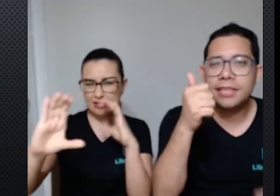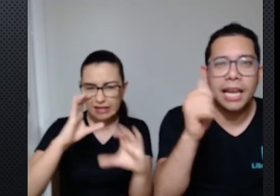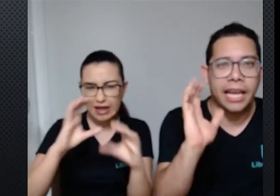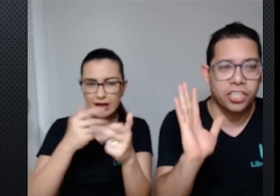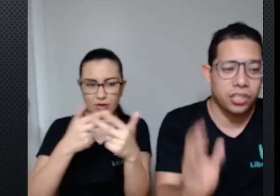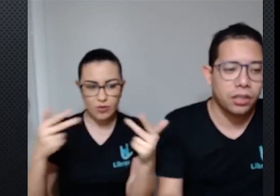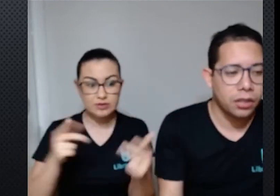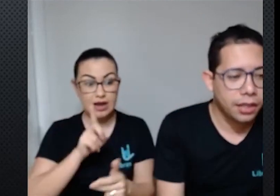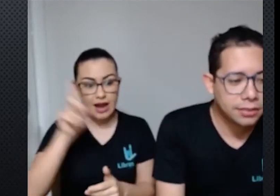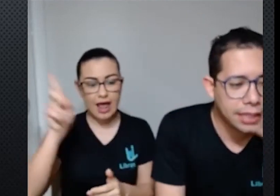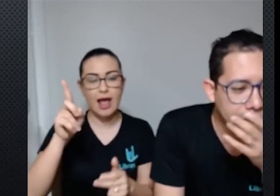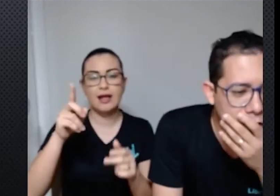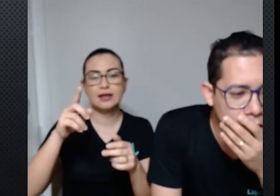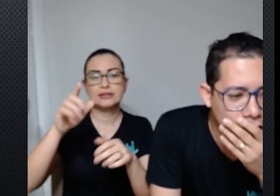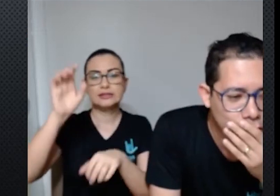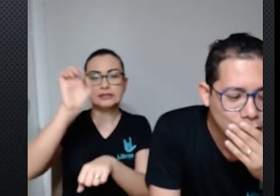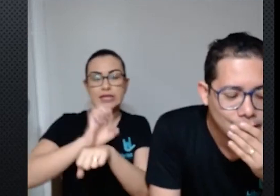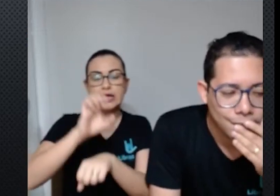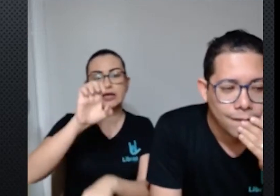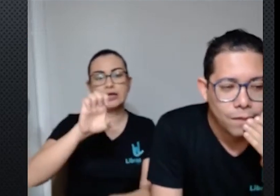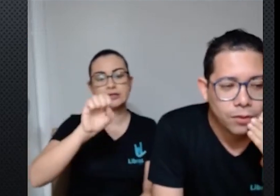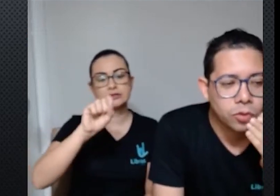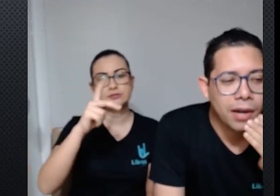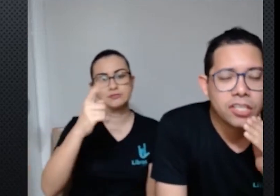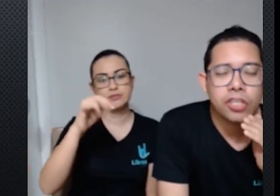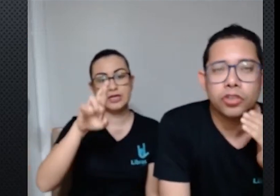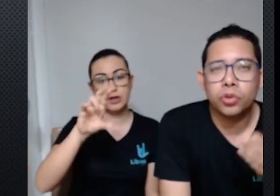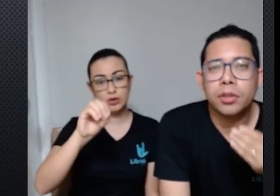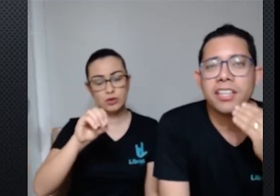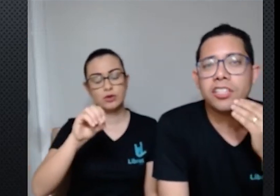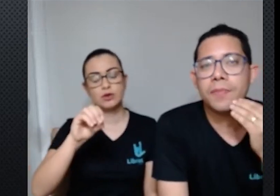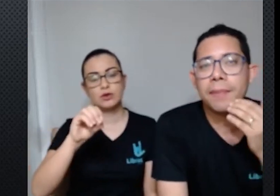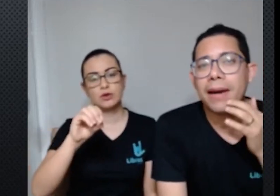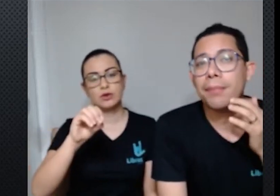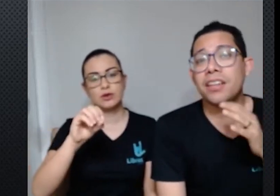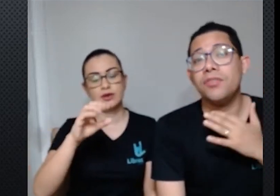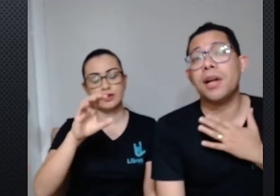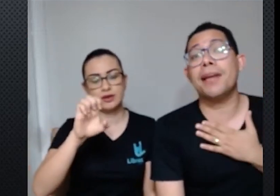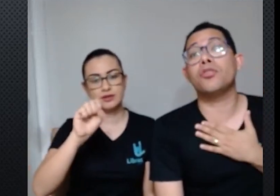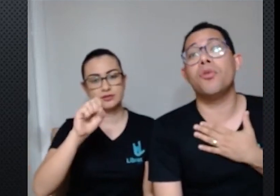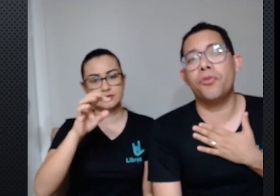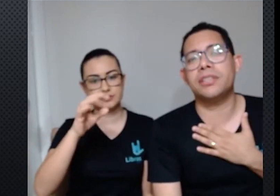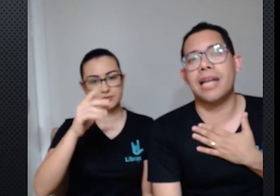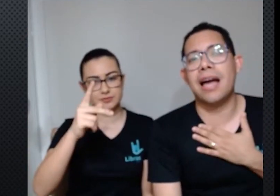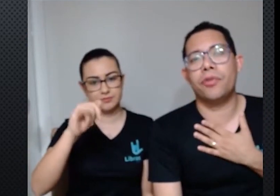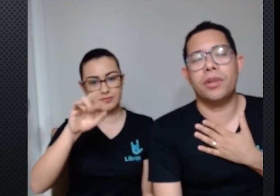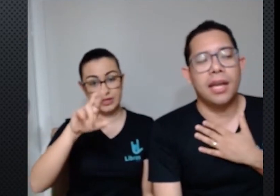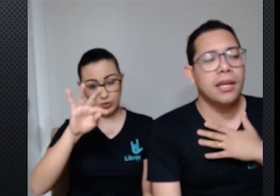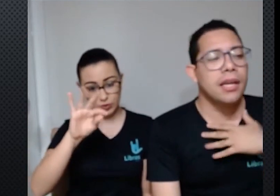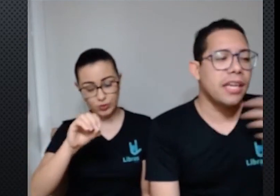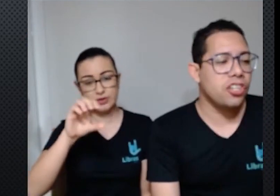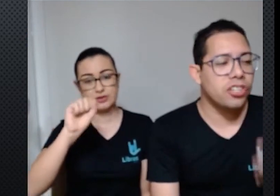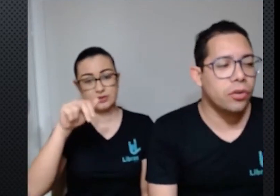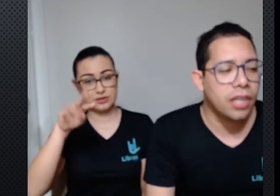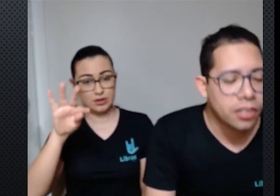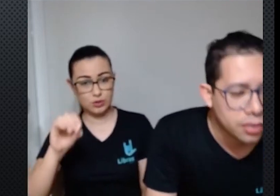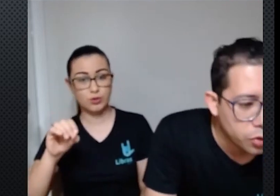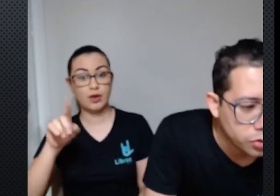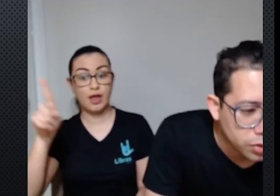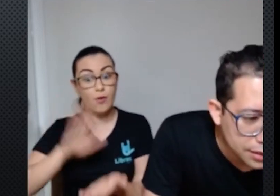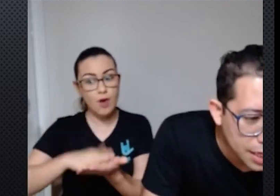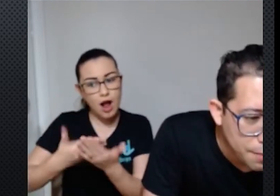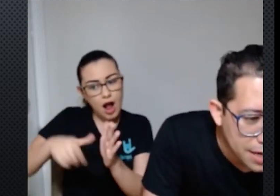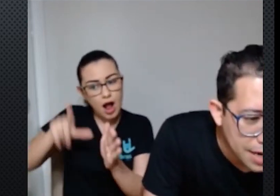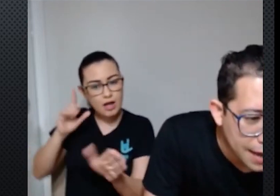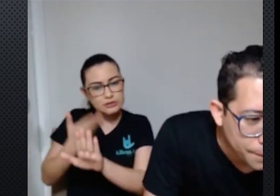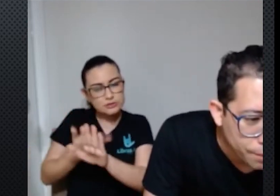Ok, excelente. Excelente mesmo. Quanto mais a gente estuda, mais a gente se prepara, mais a gente fica mais confortável, né? E a gente não deixa as